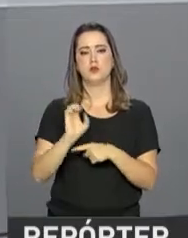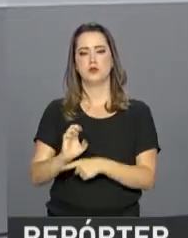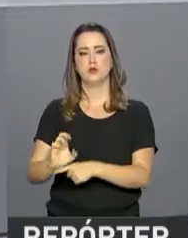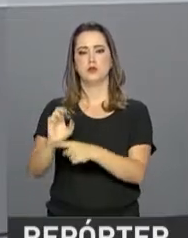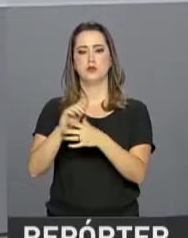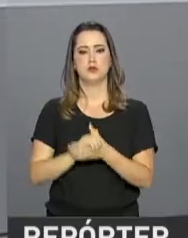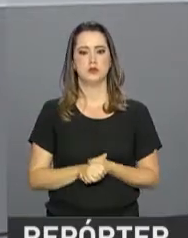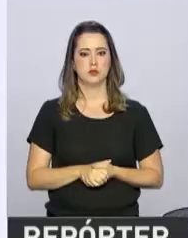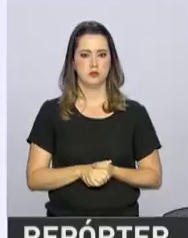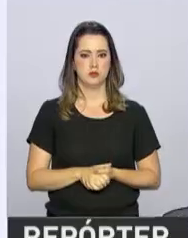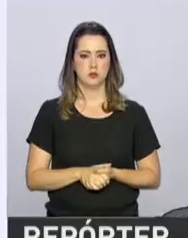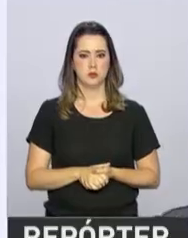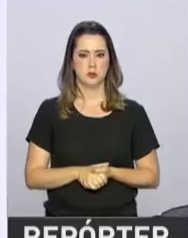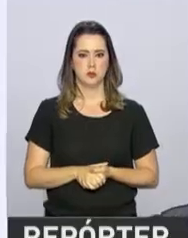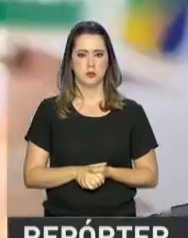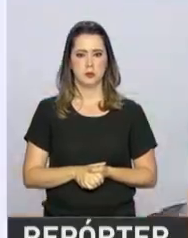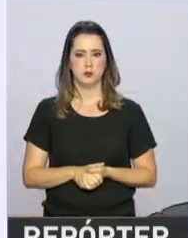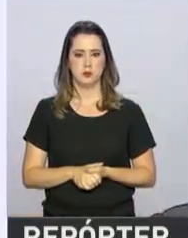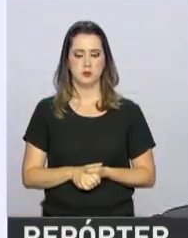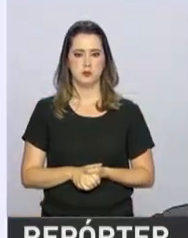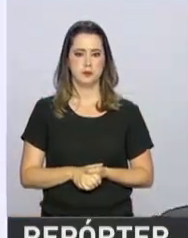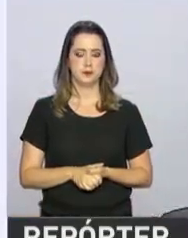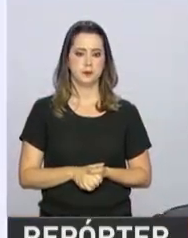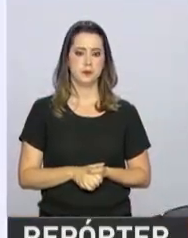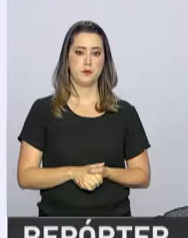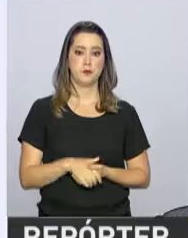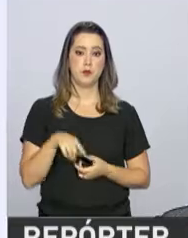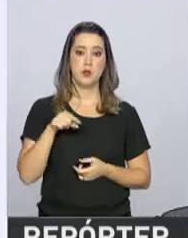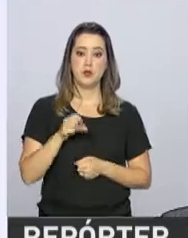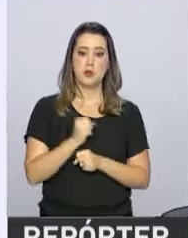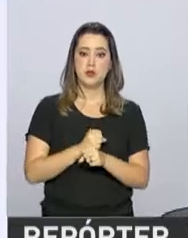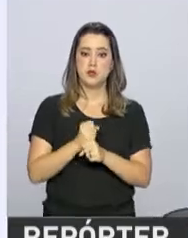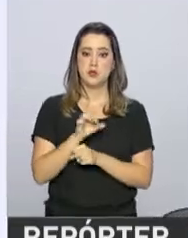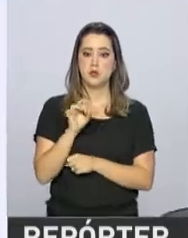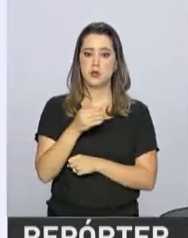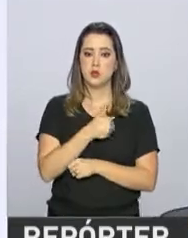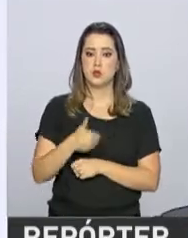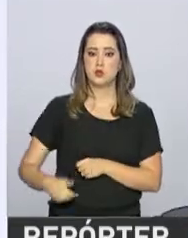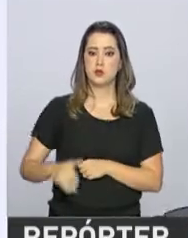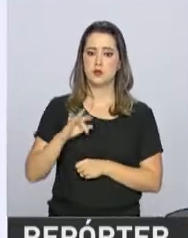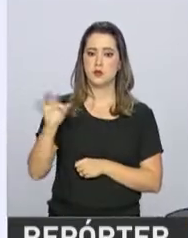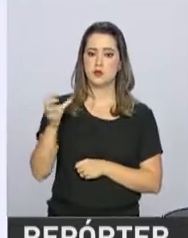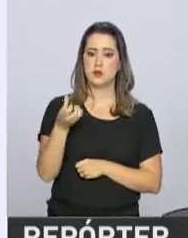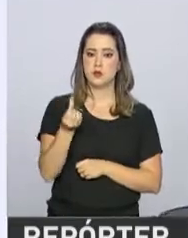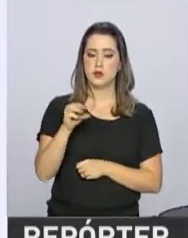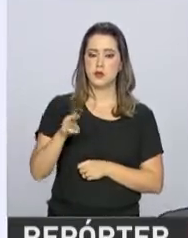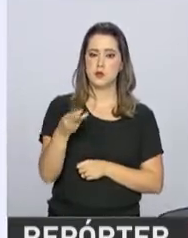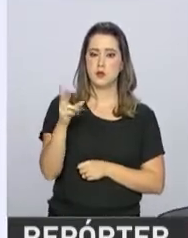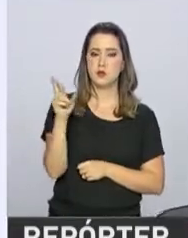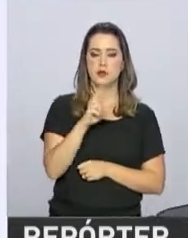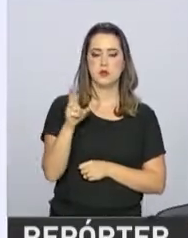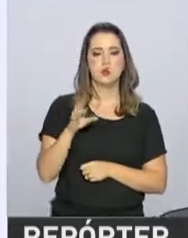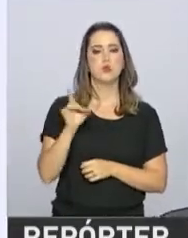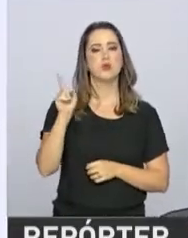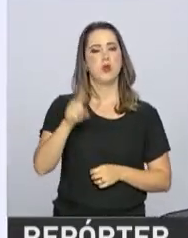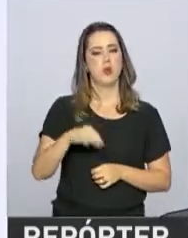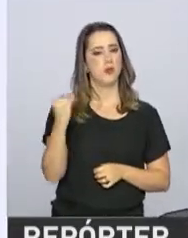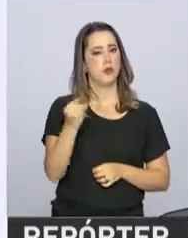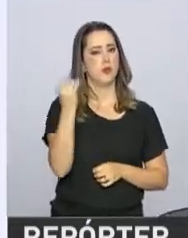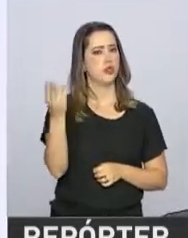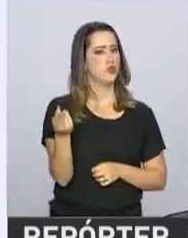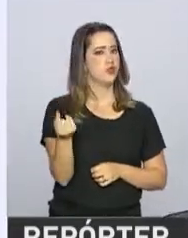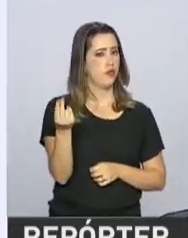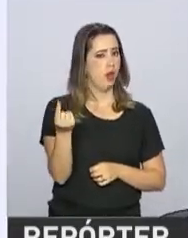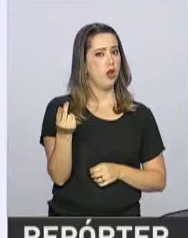estados este ano só do recurso federal são 6 milhões de reais o que não é desprezível para